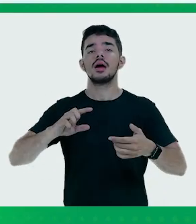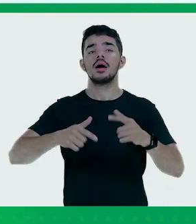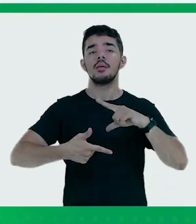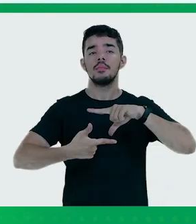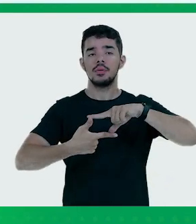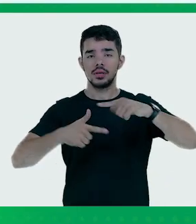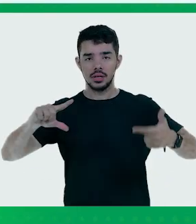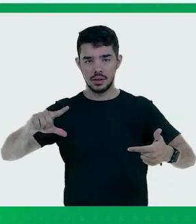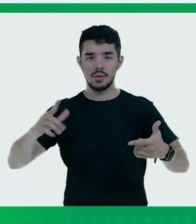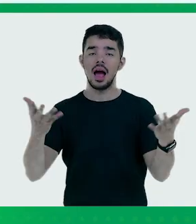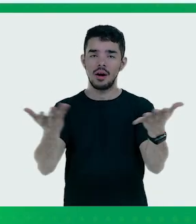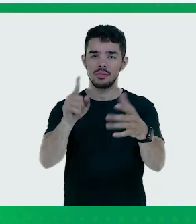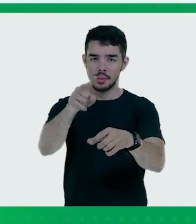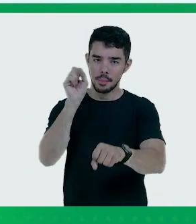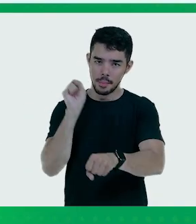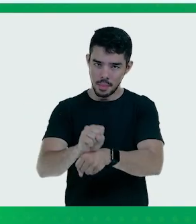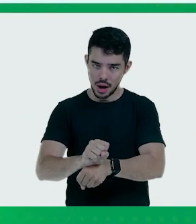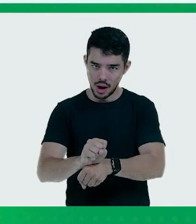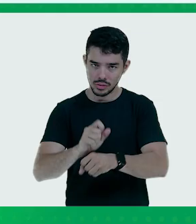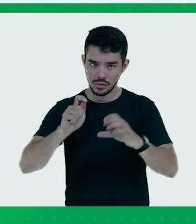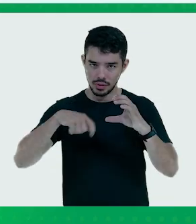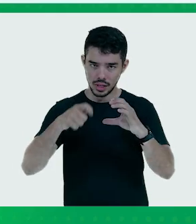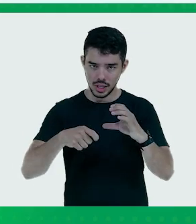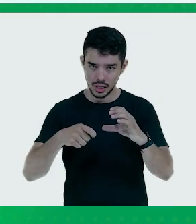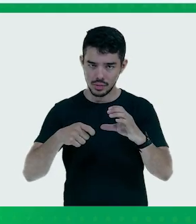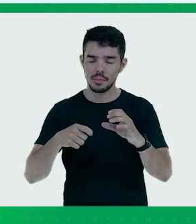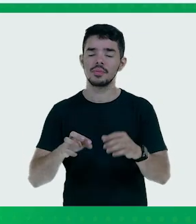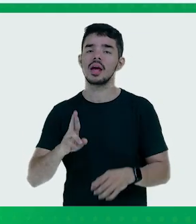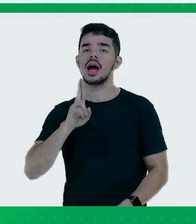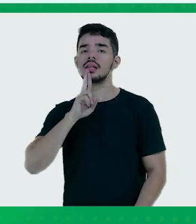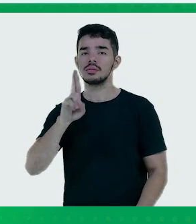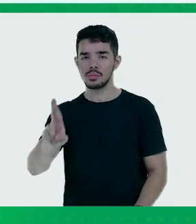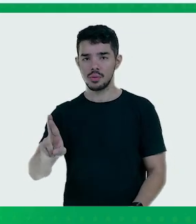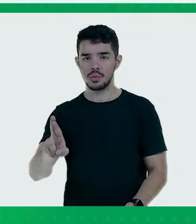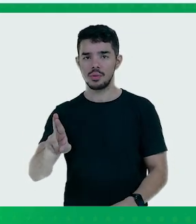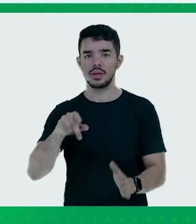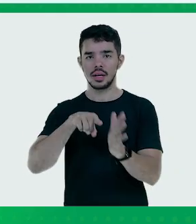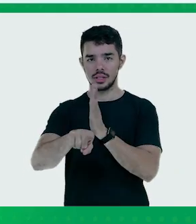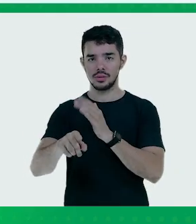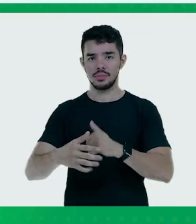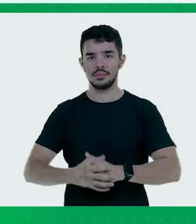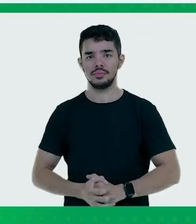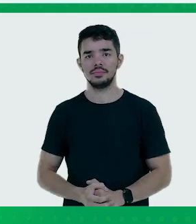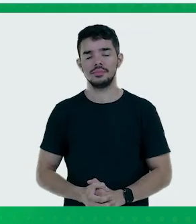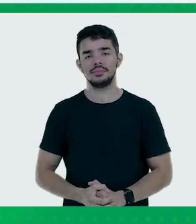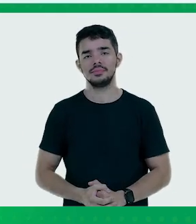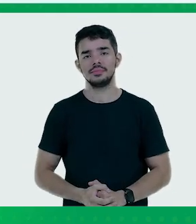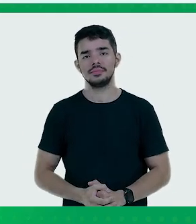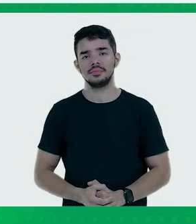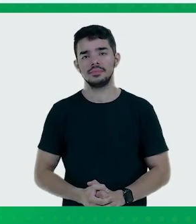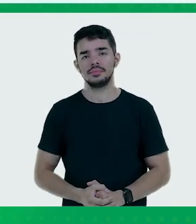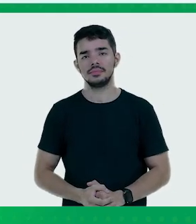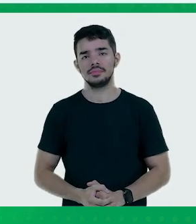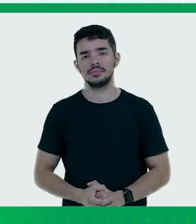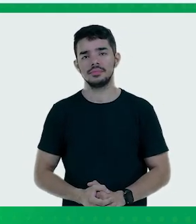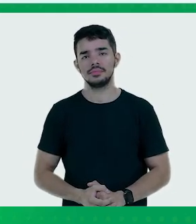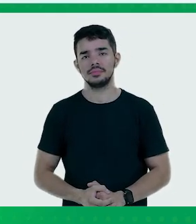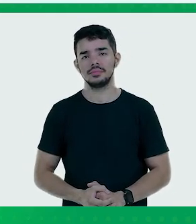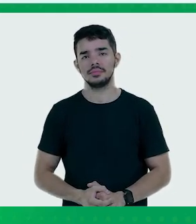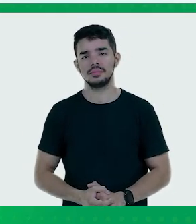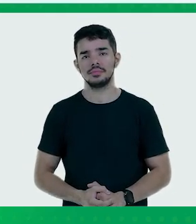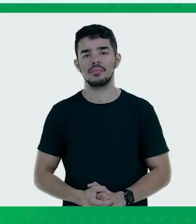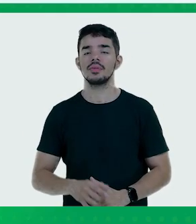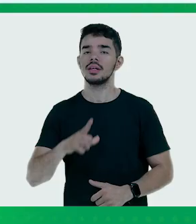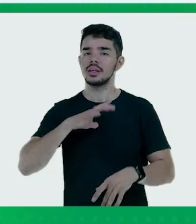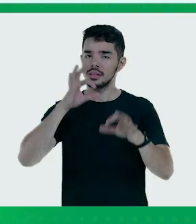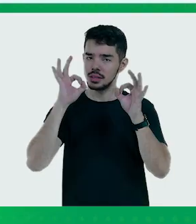dá a pausa no vídeo, responda à questão.